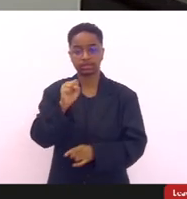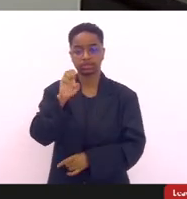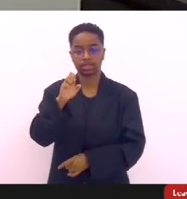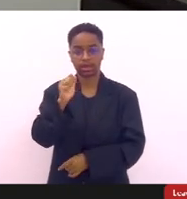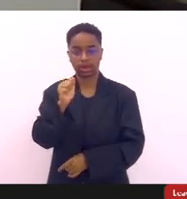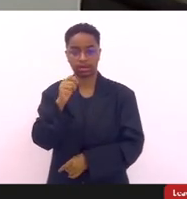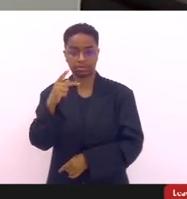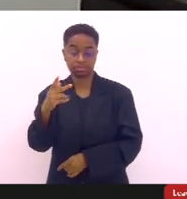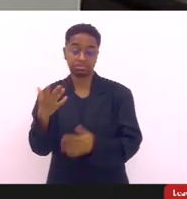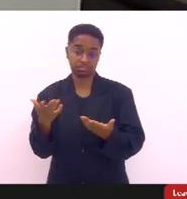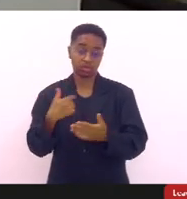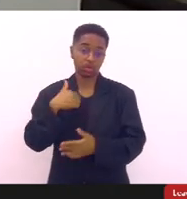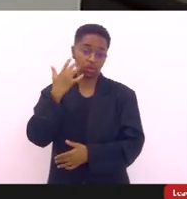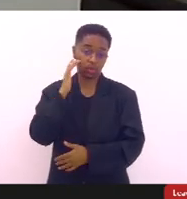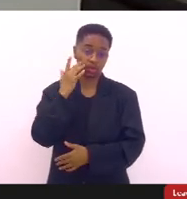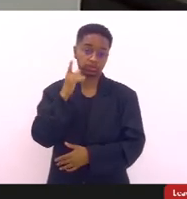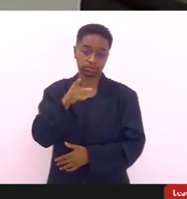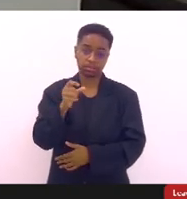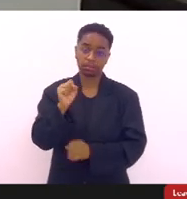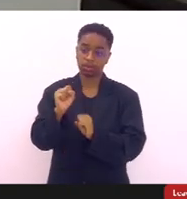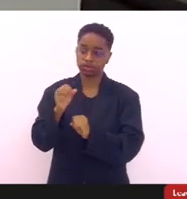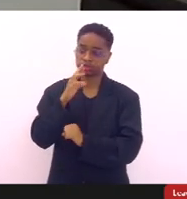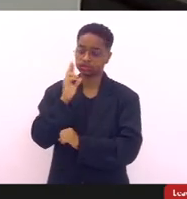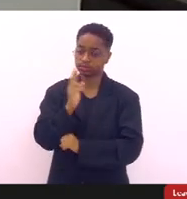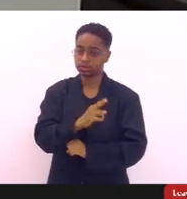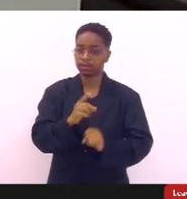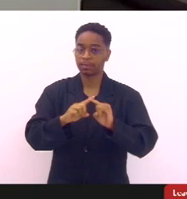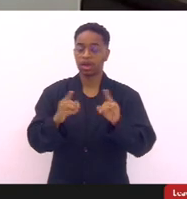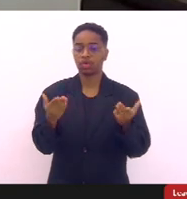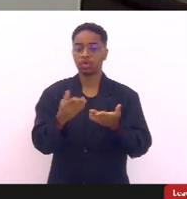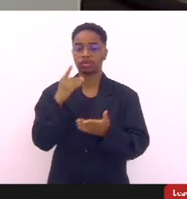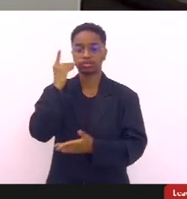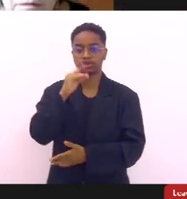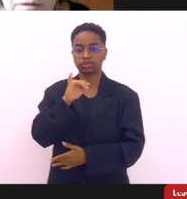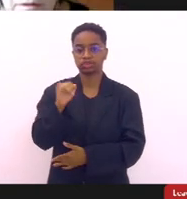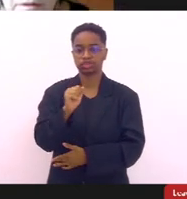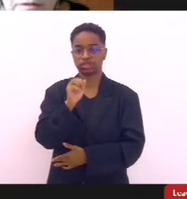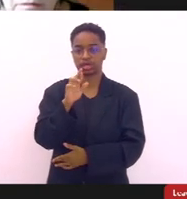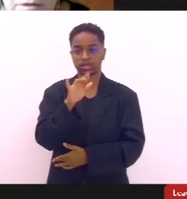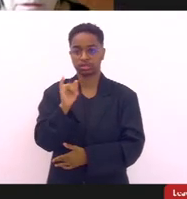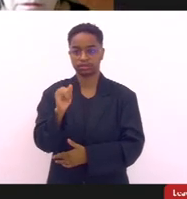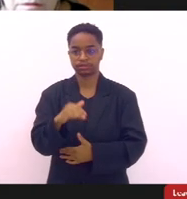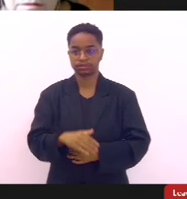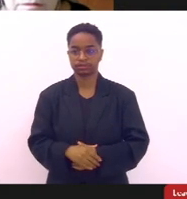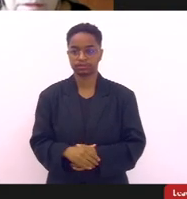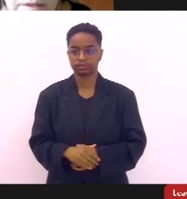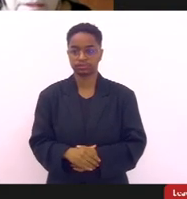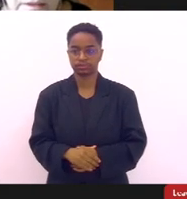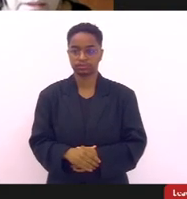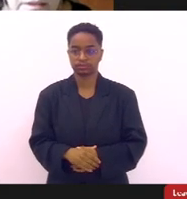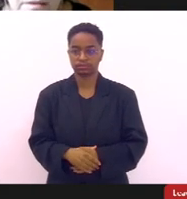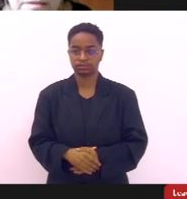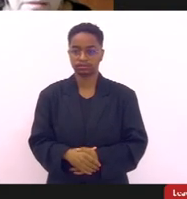senhor também poderia responder, mas vou passar agora para o deputado Jari, por favor.